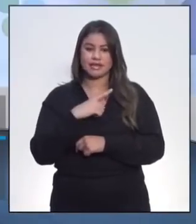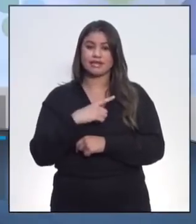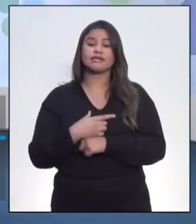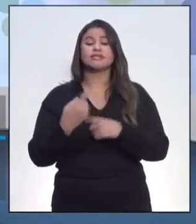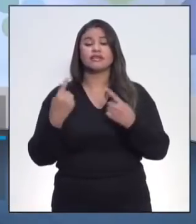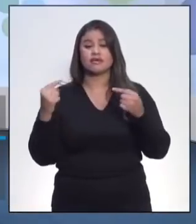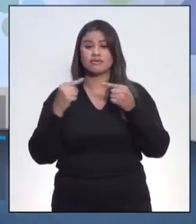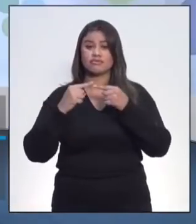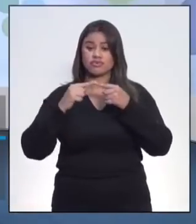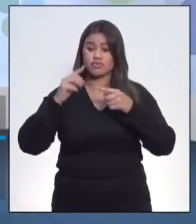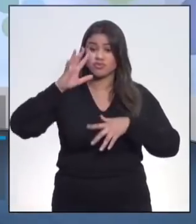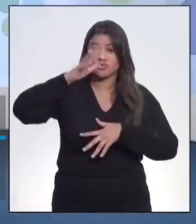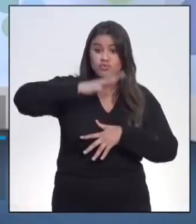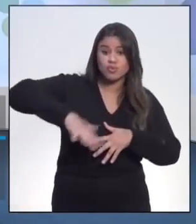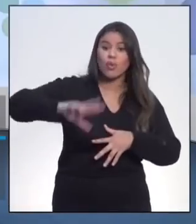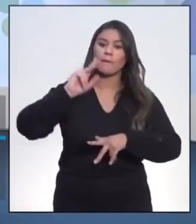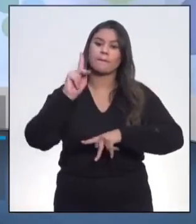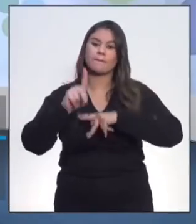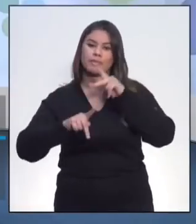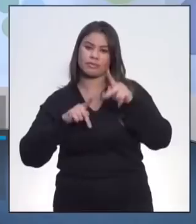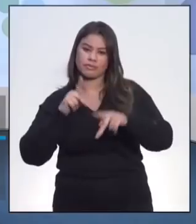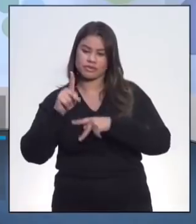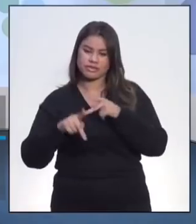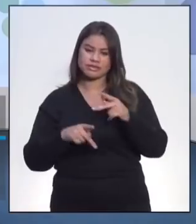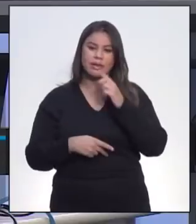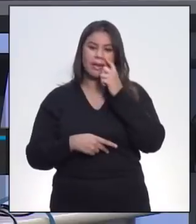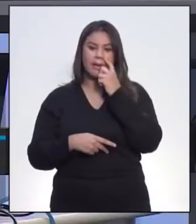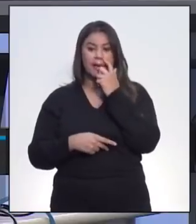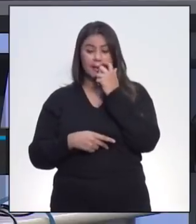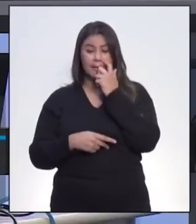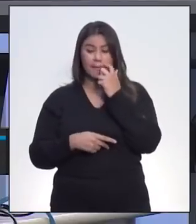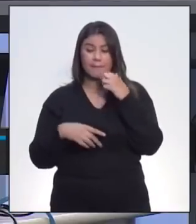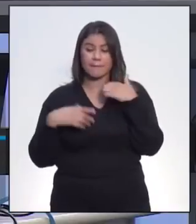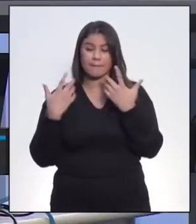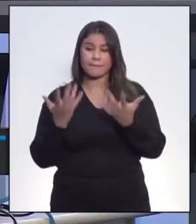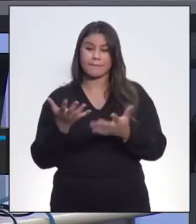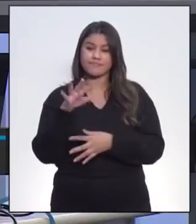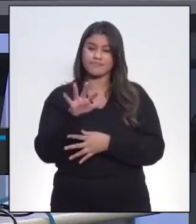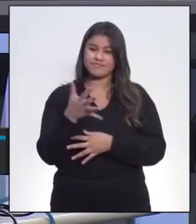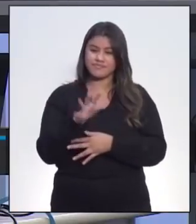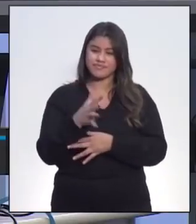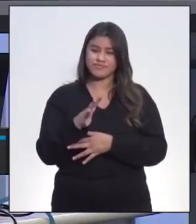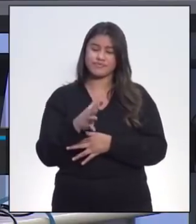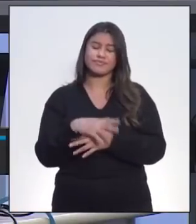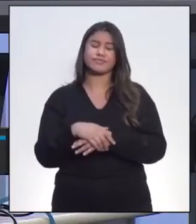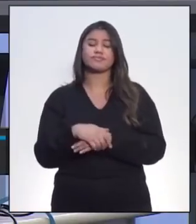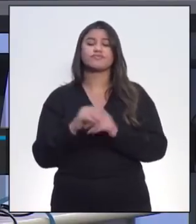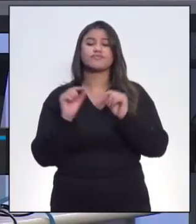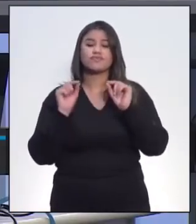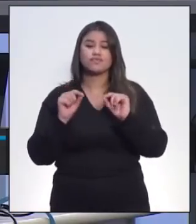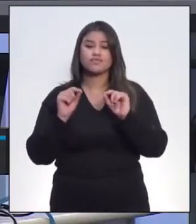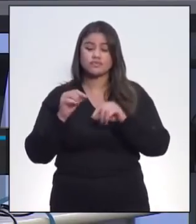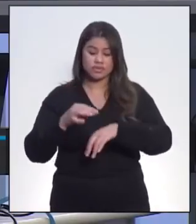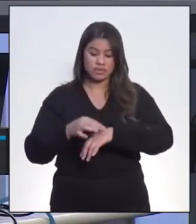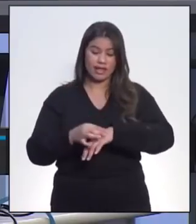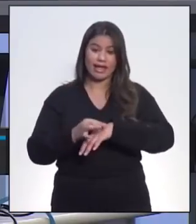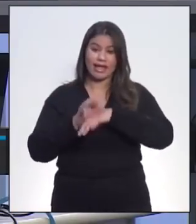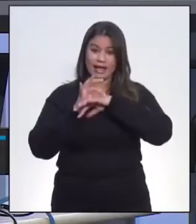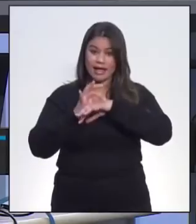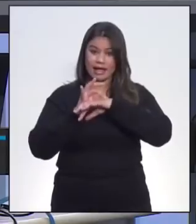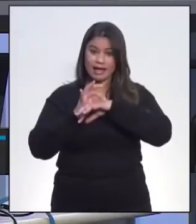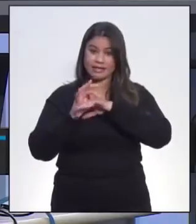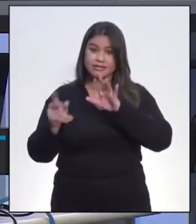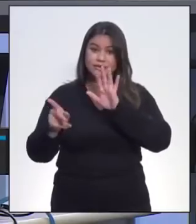Tá? E aí o que acontece? Em média, tá, okay, cada brasileiro consumiu 37 quilos de